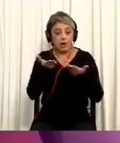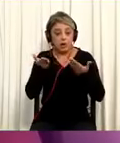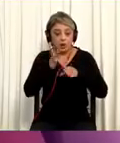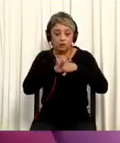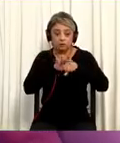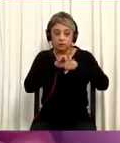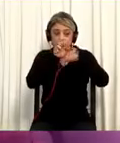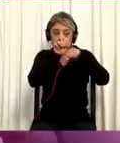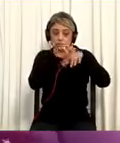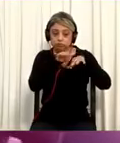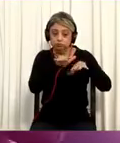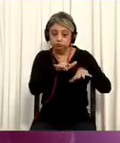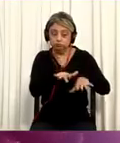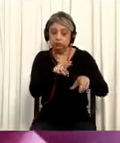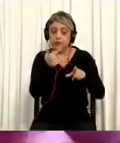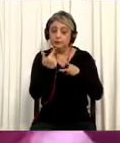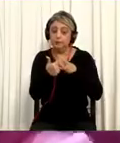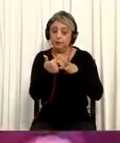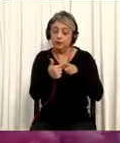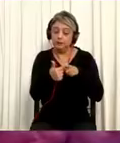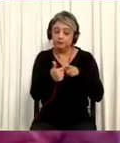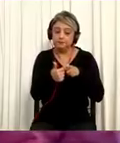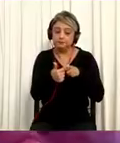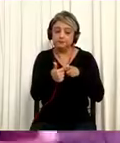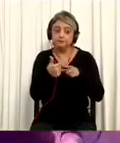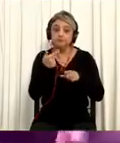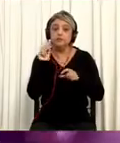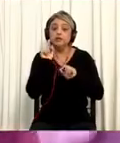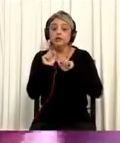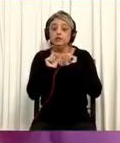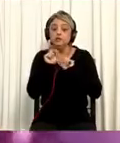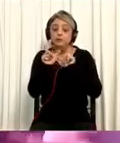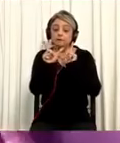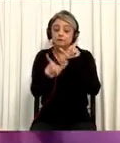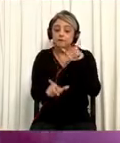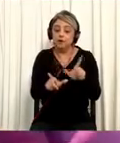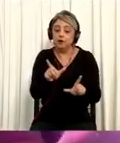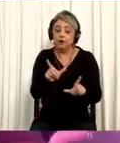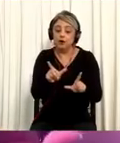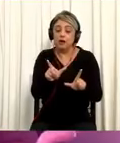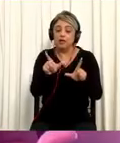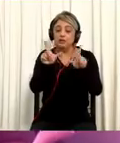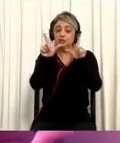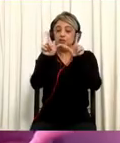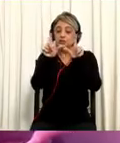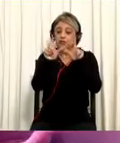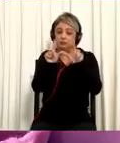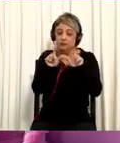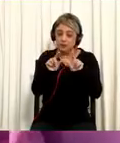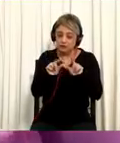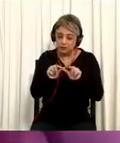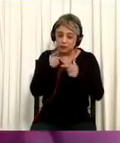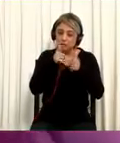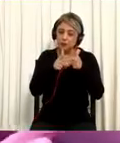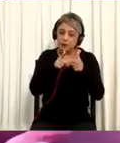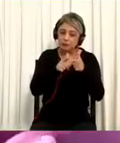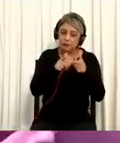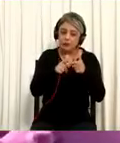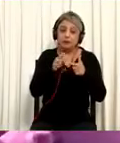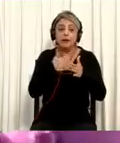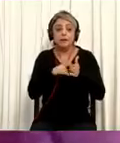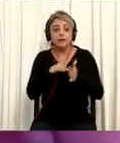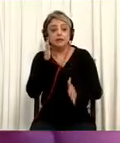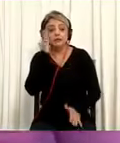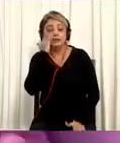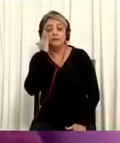pandemia, porque para, de uma certa forma, amenizar a situação, mas sabendo